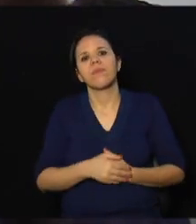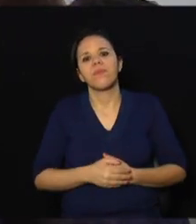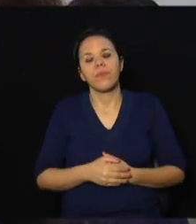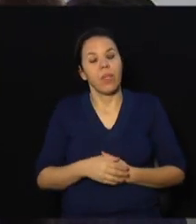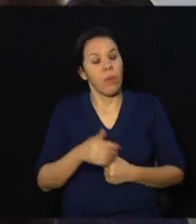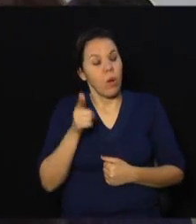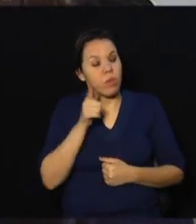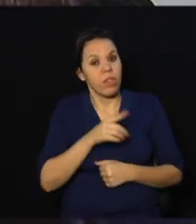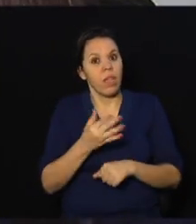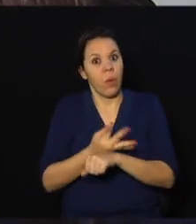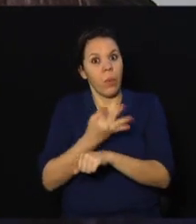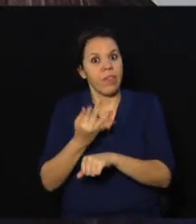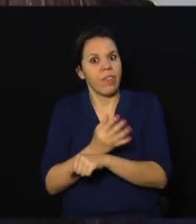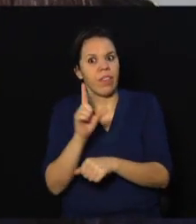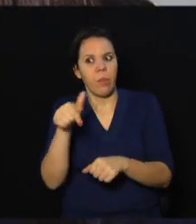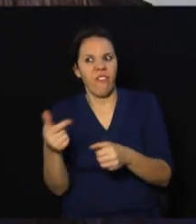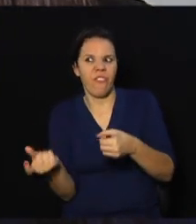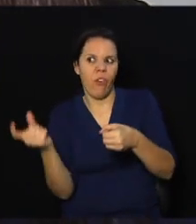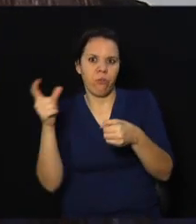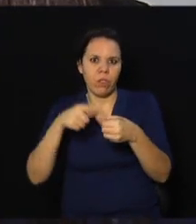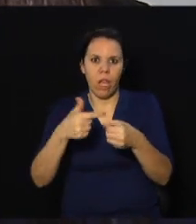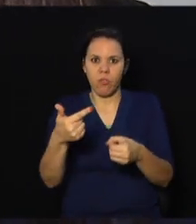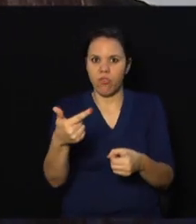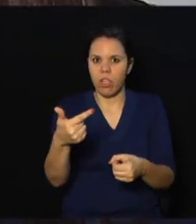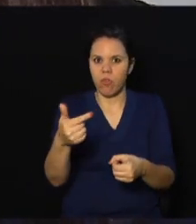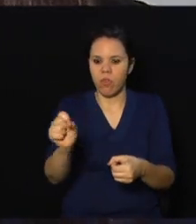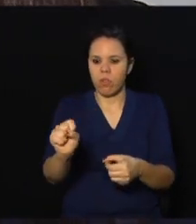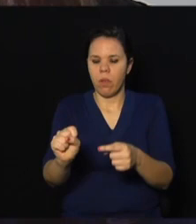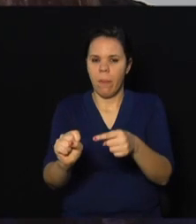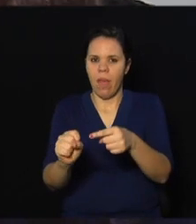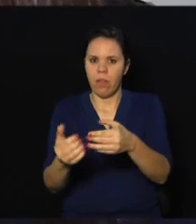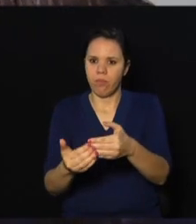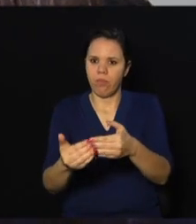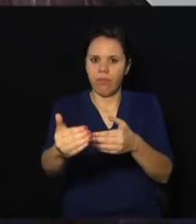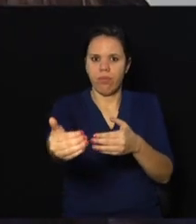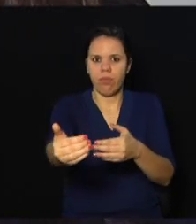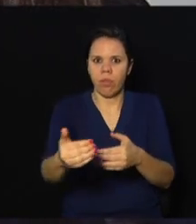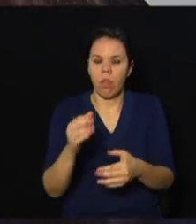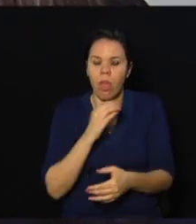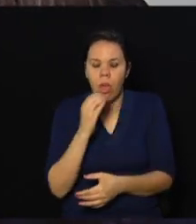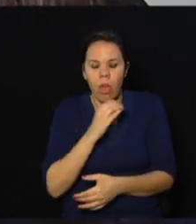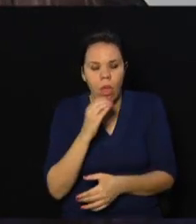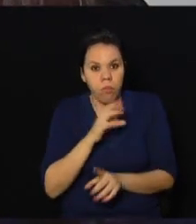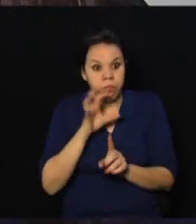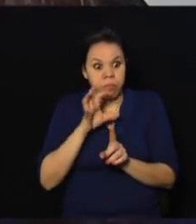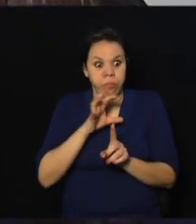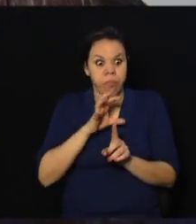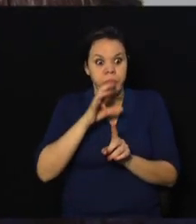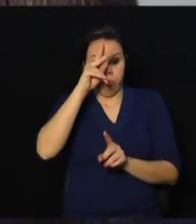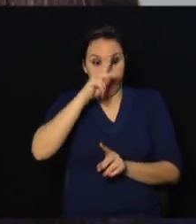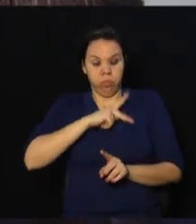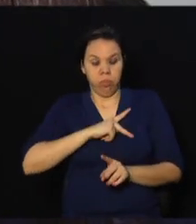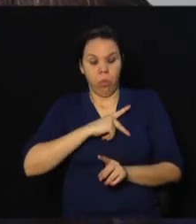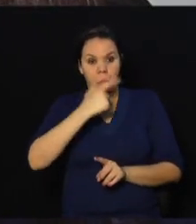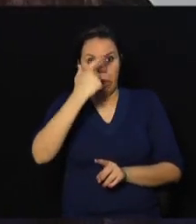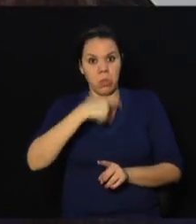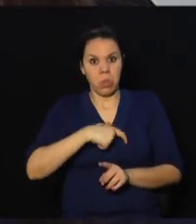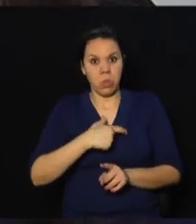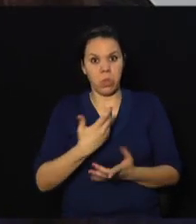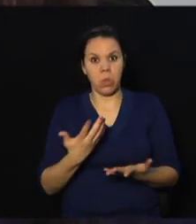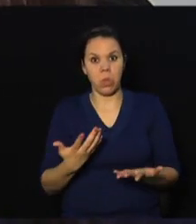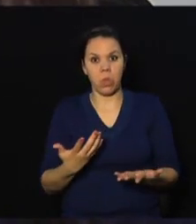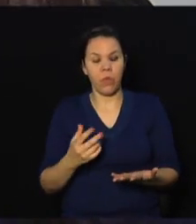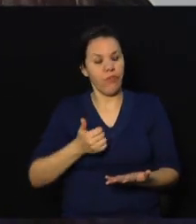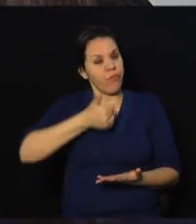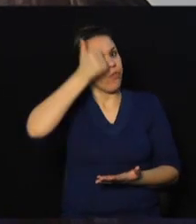que aguente retomar o ritmo no segundo semestre, que é mais corrido, uma pressão que eles se colocam ainda maior, porque